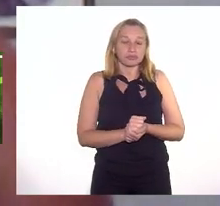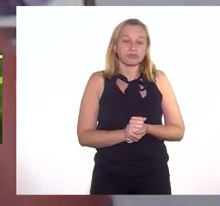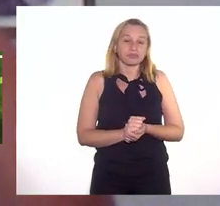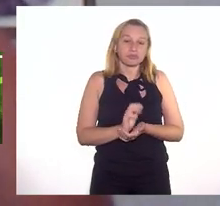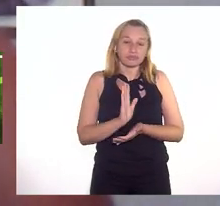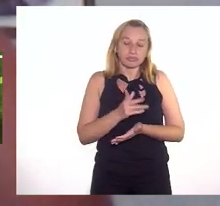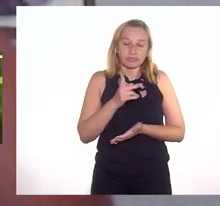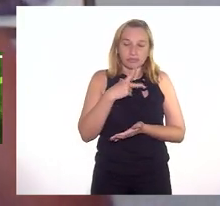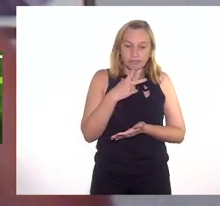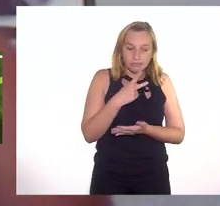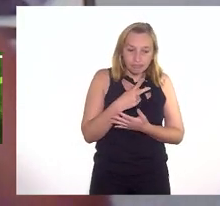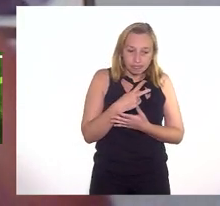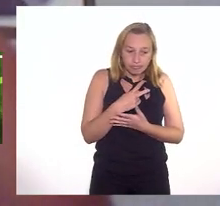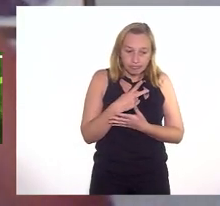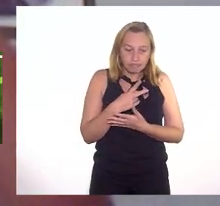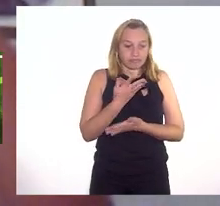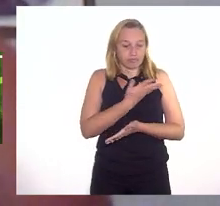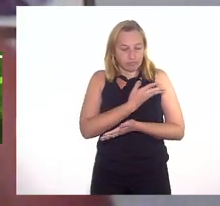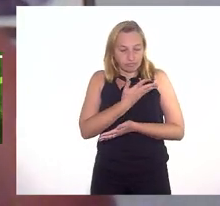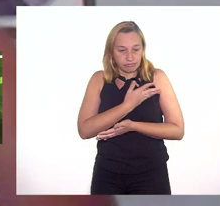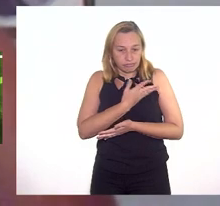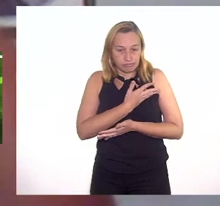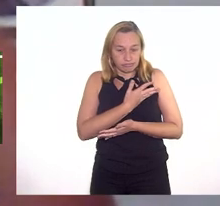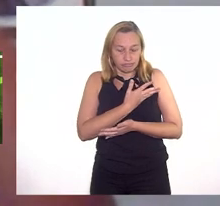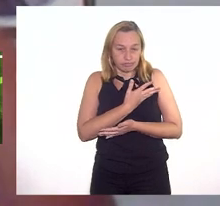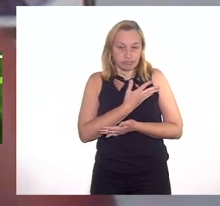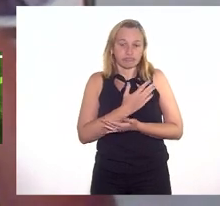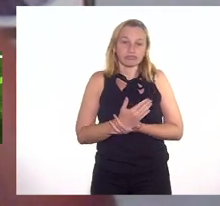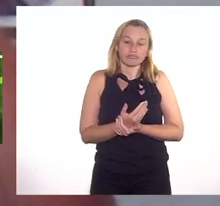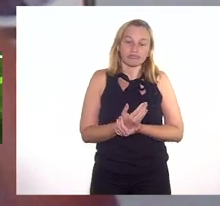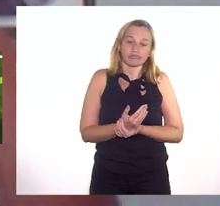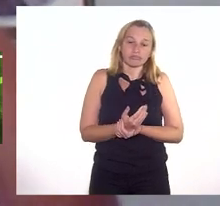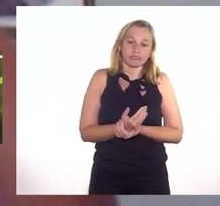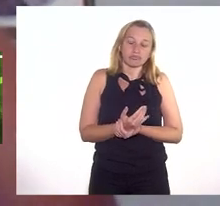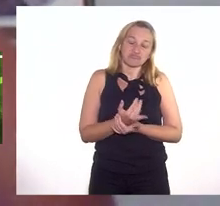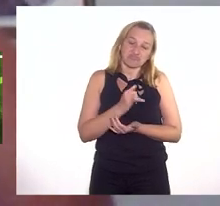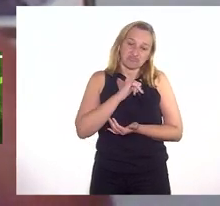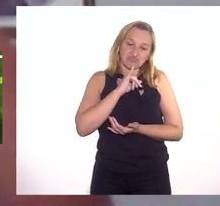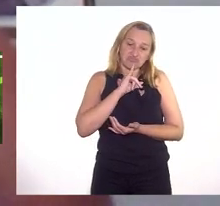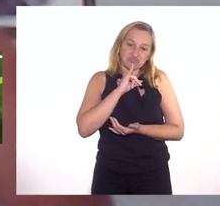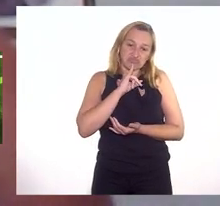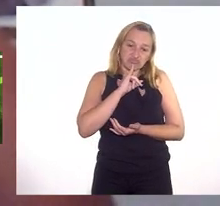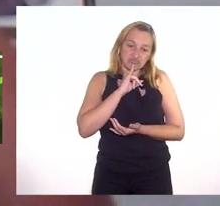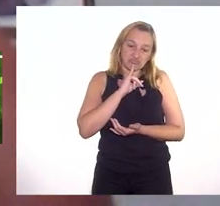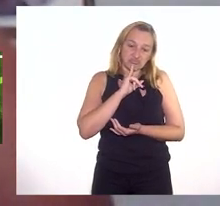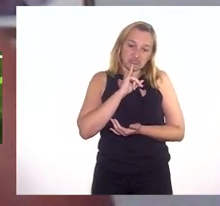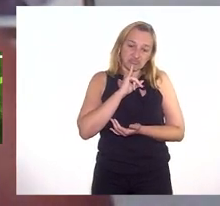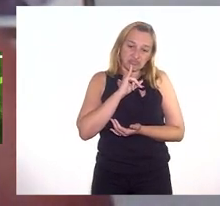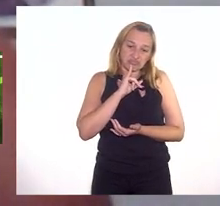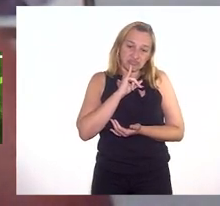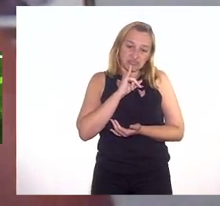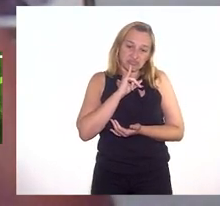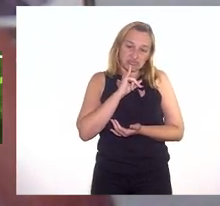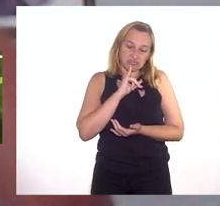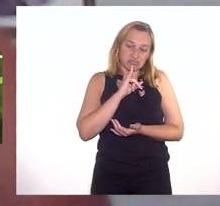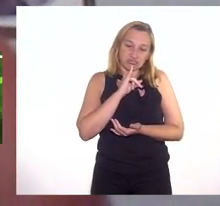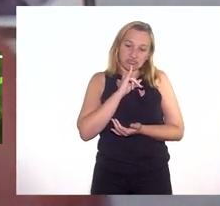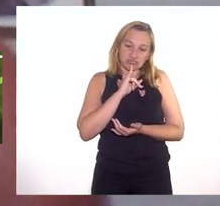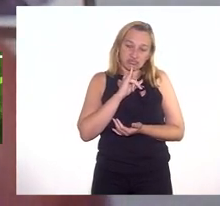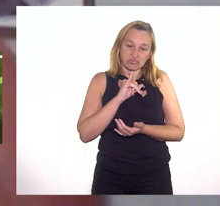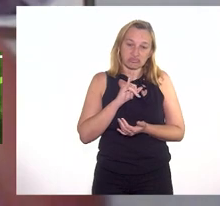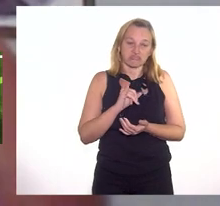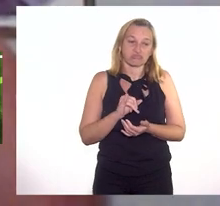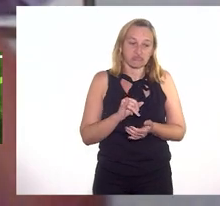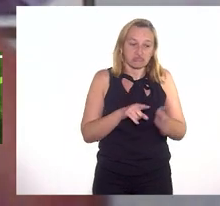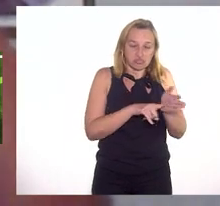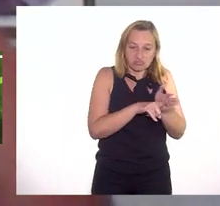falou uma colega nossa aí, eu infelizmente não fui diagnosticada no meu estado. Quando eu